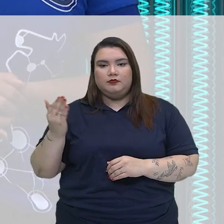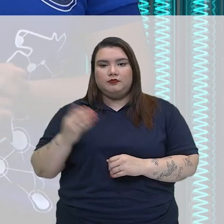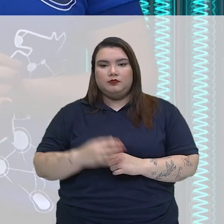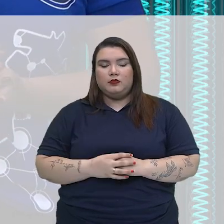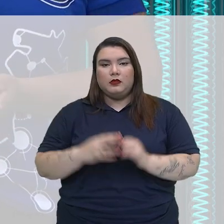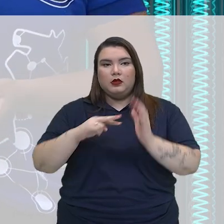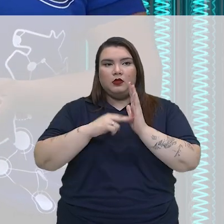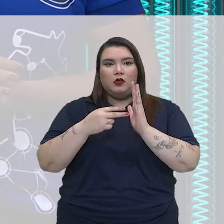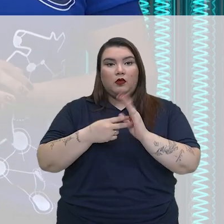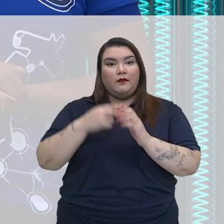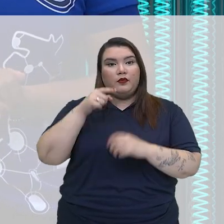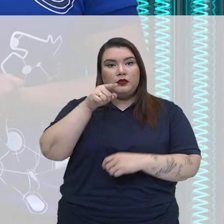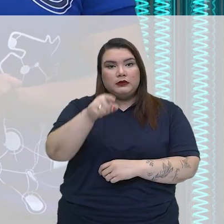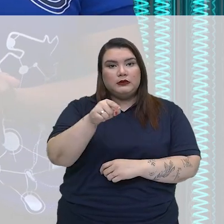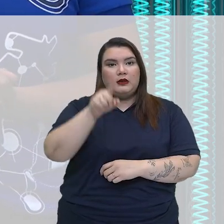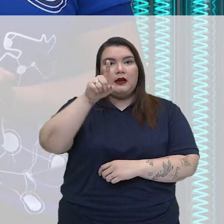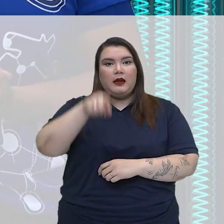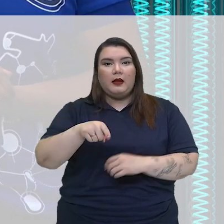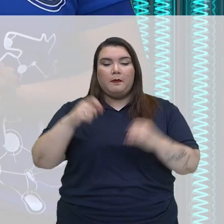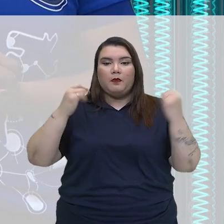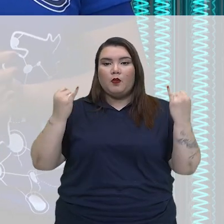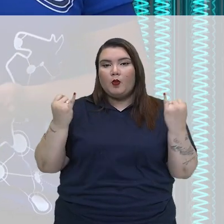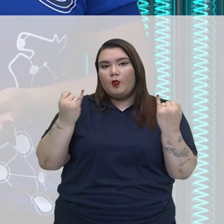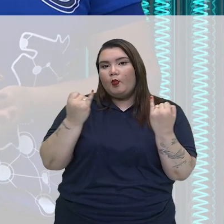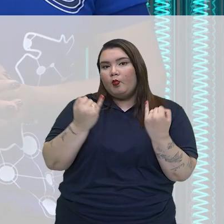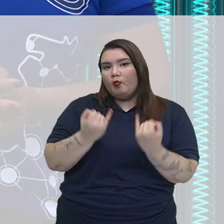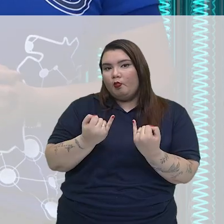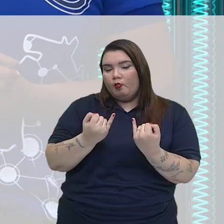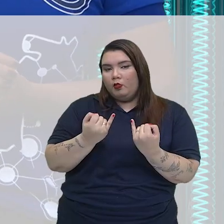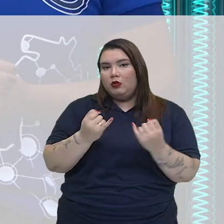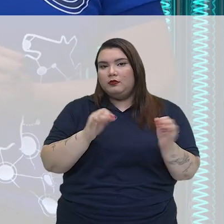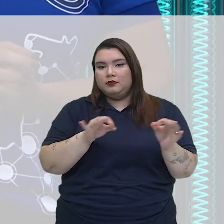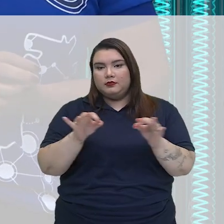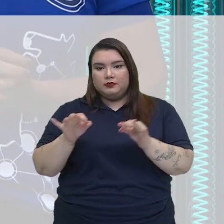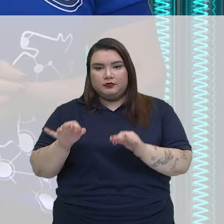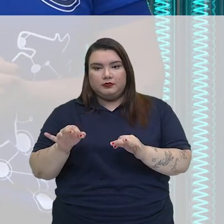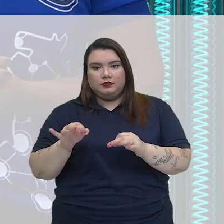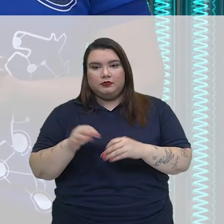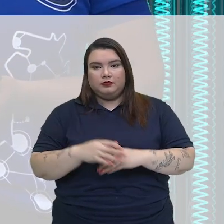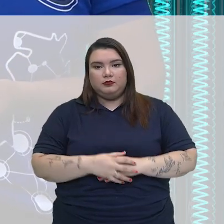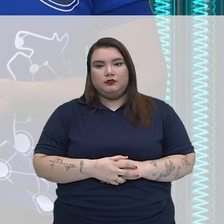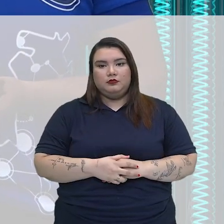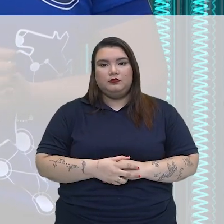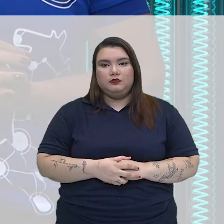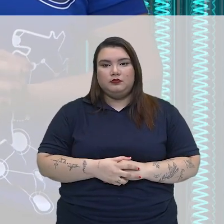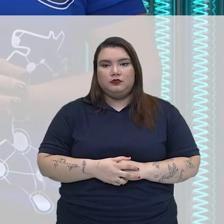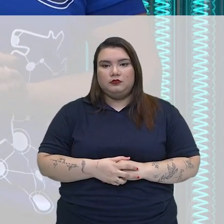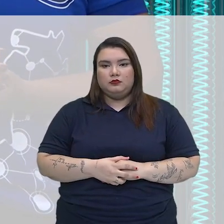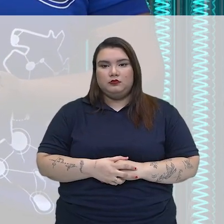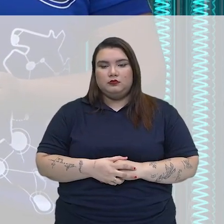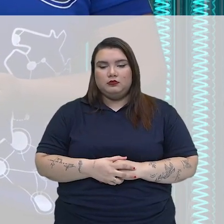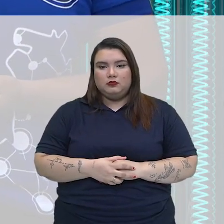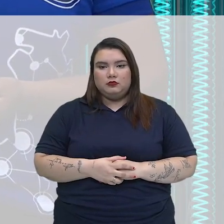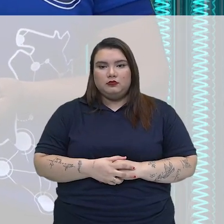Você é magro ou magra, ok? Ou está em forma, certo? You are slim,